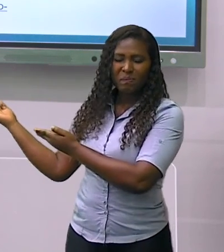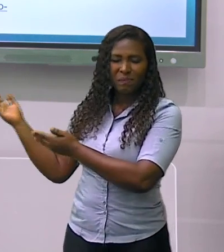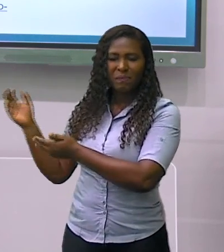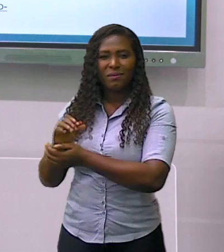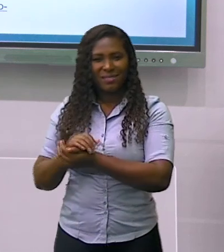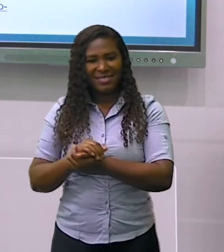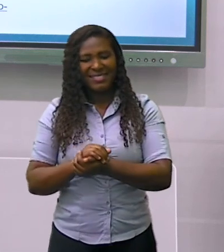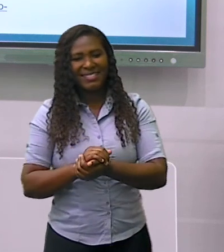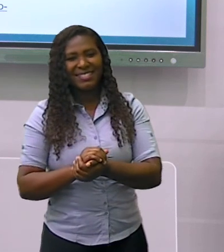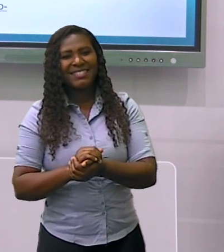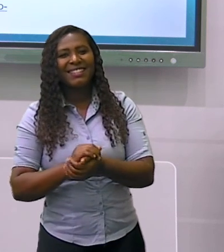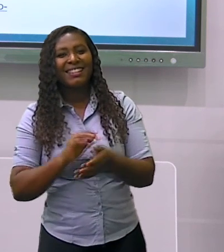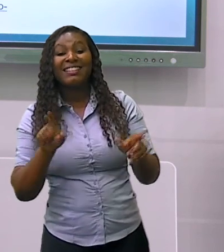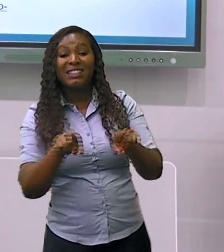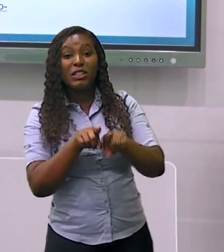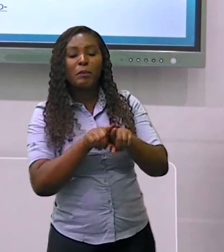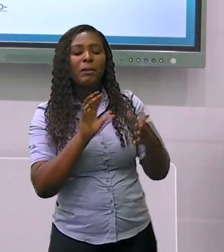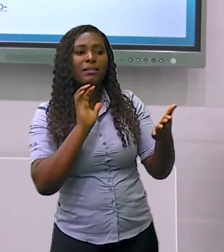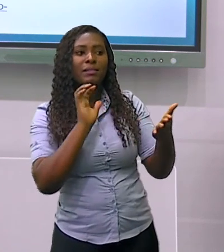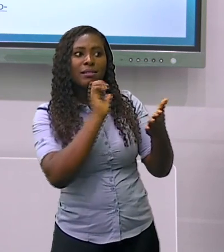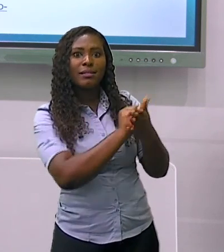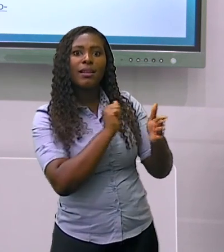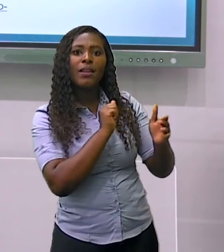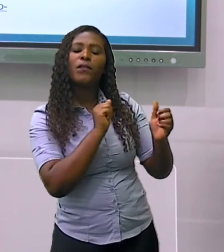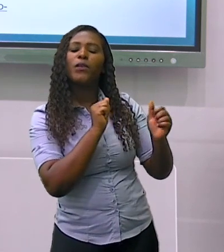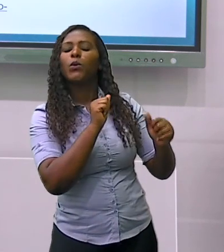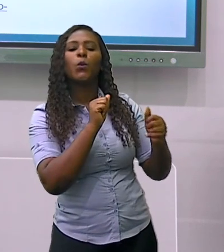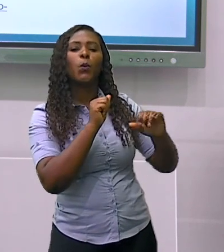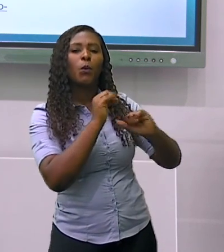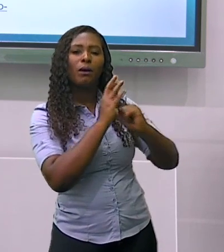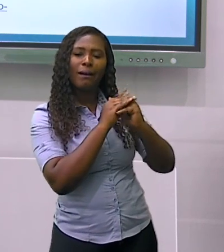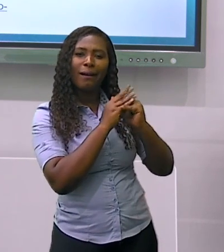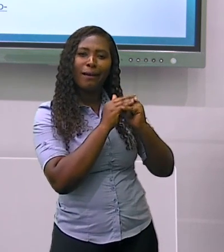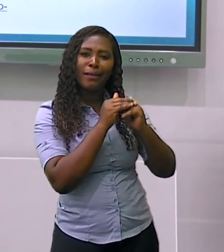no canto da sua tela e também se inscreva no nosso